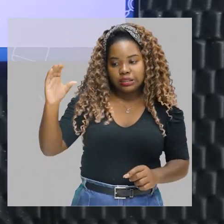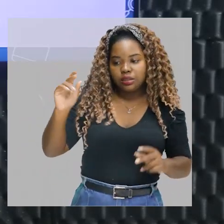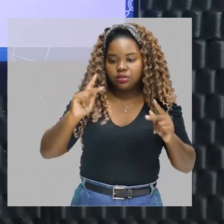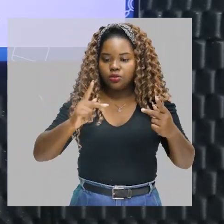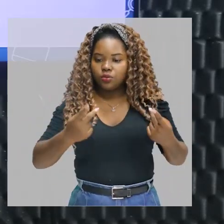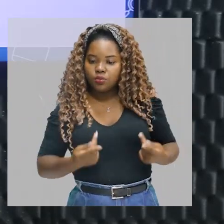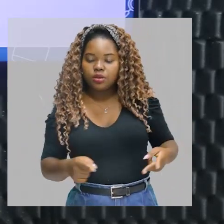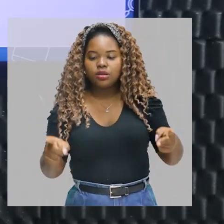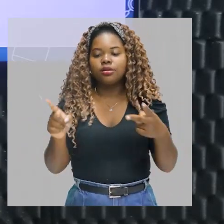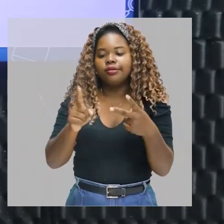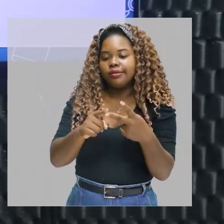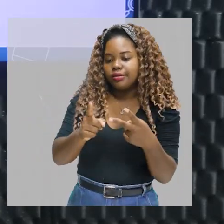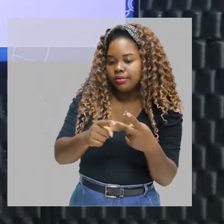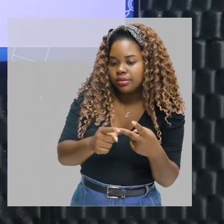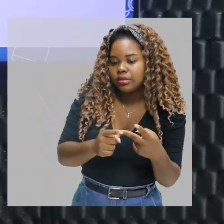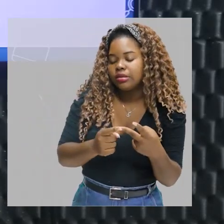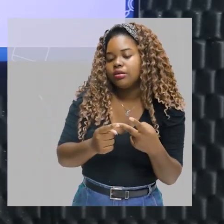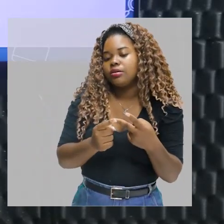humanas, a área